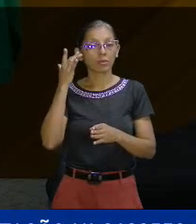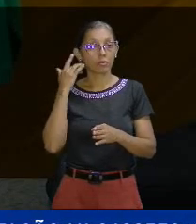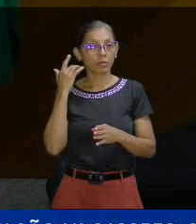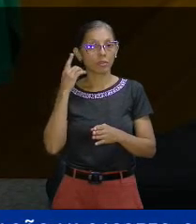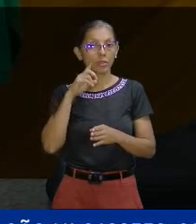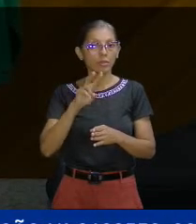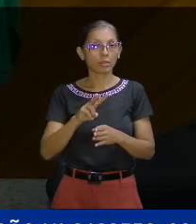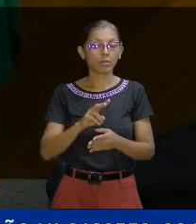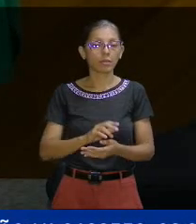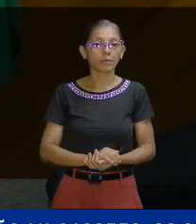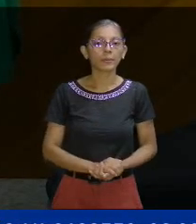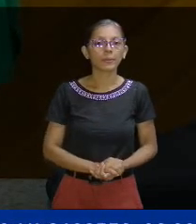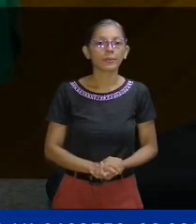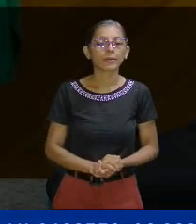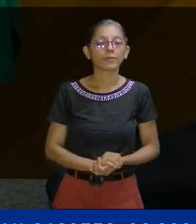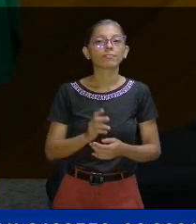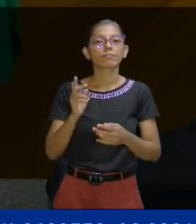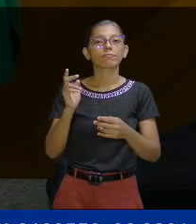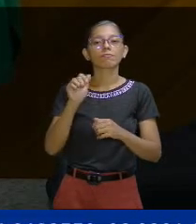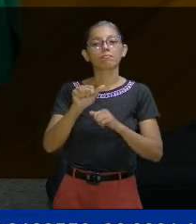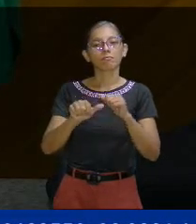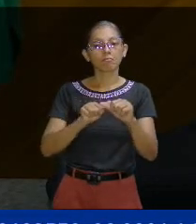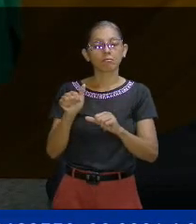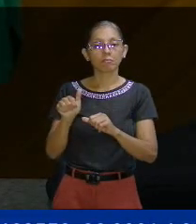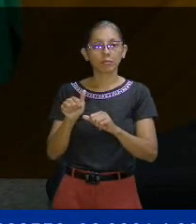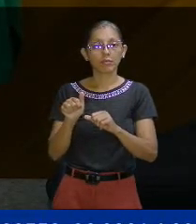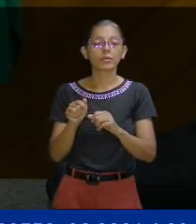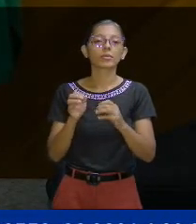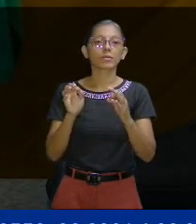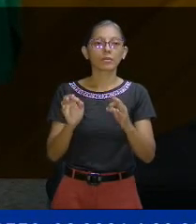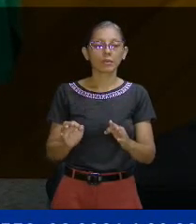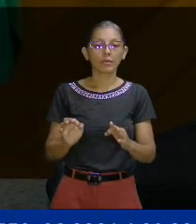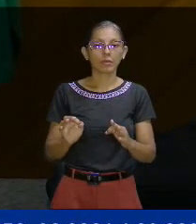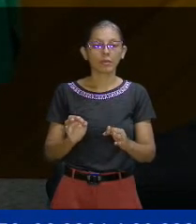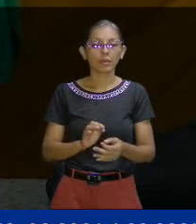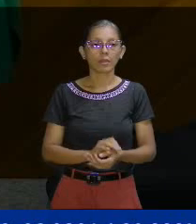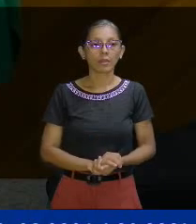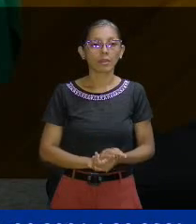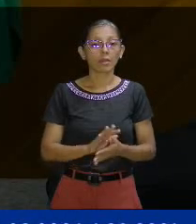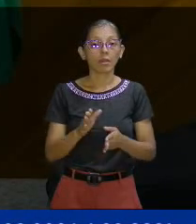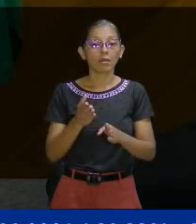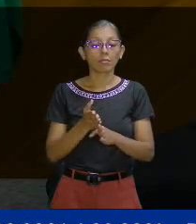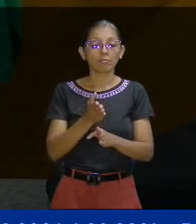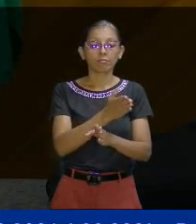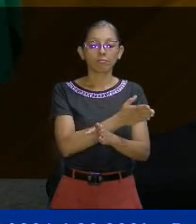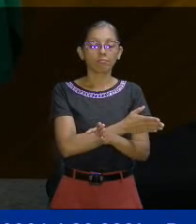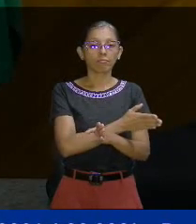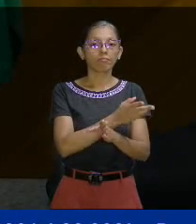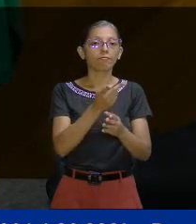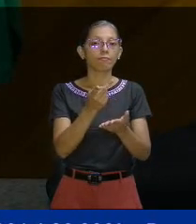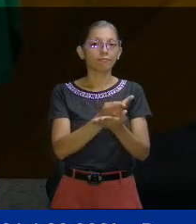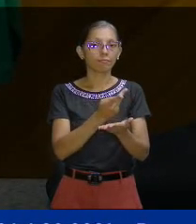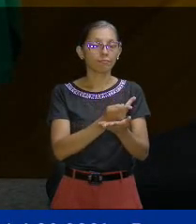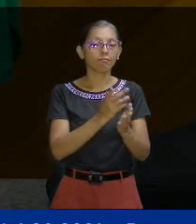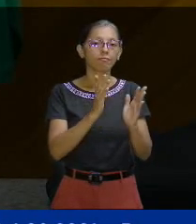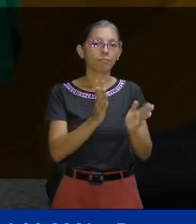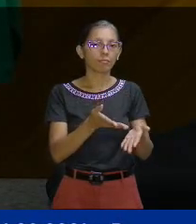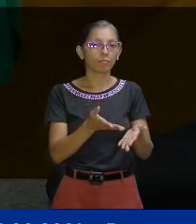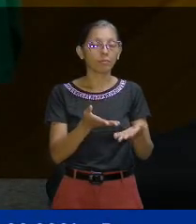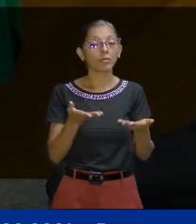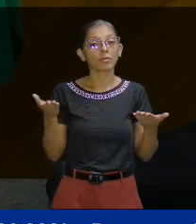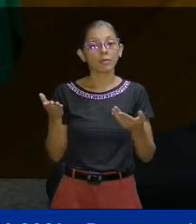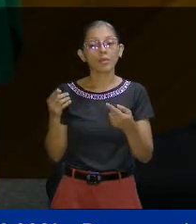Embora tenha regularizado a situação, o cumprimento do dever não afasta a aplicação da multa, que é prevista objetivamente pela